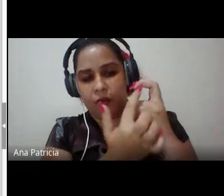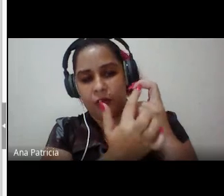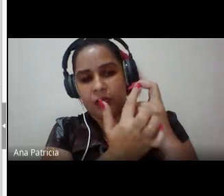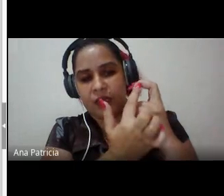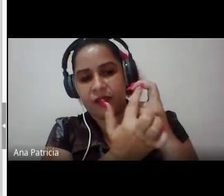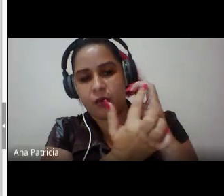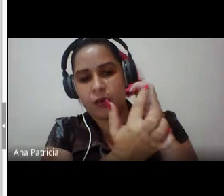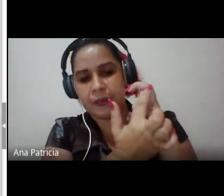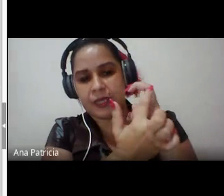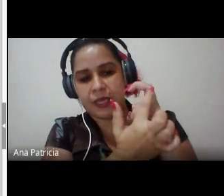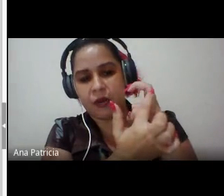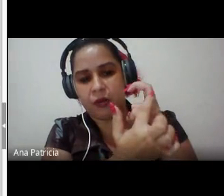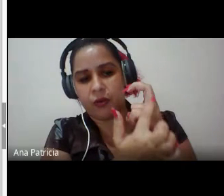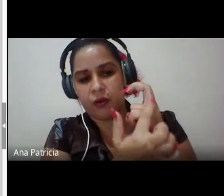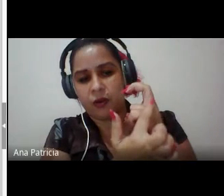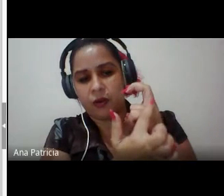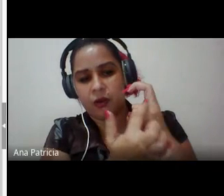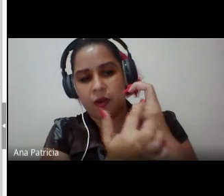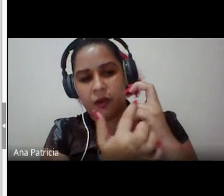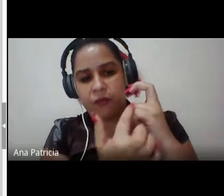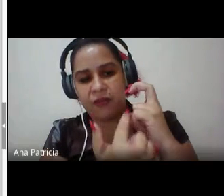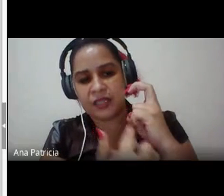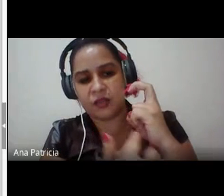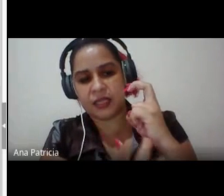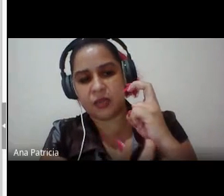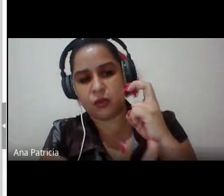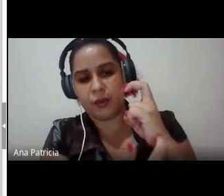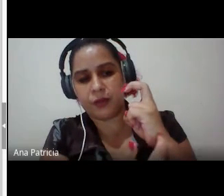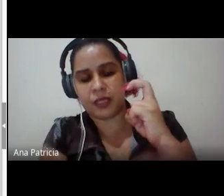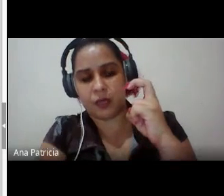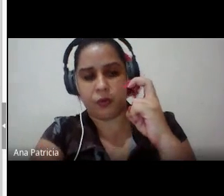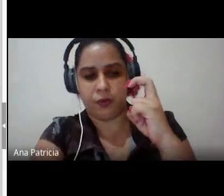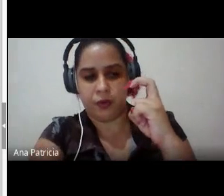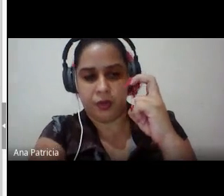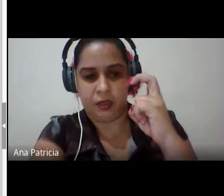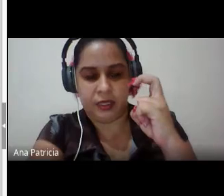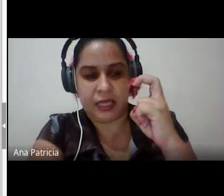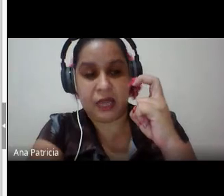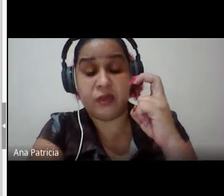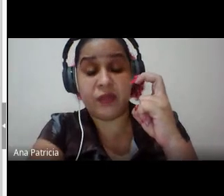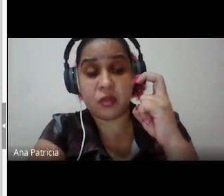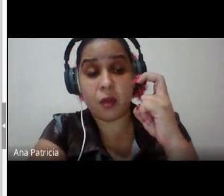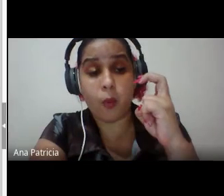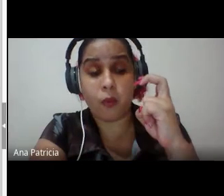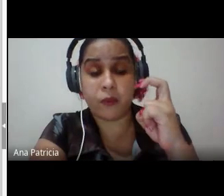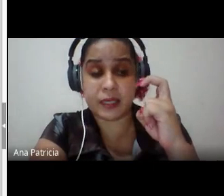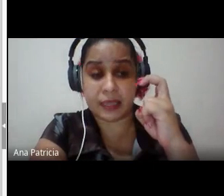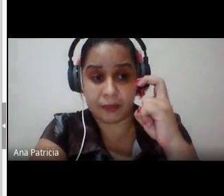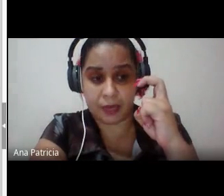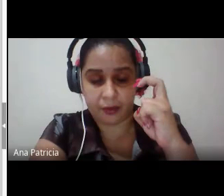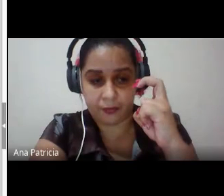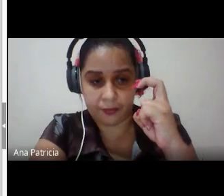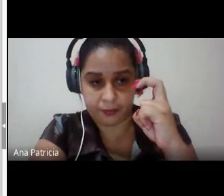Ó, você vier com um lápis aqui, ó, vai fazer o desenho do número 5. Certo? Isso vai ajudar um pouco vocês